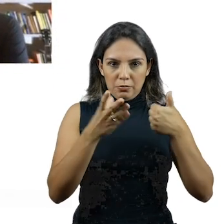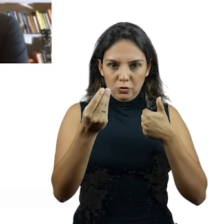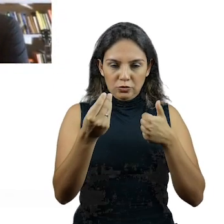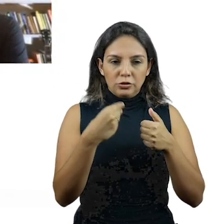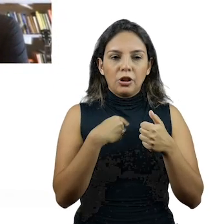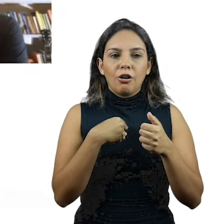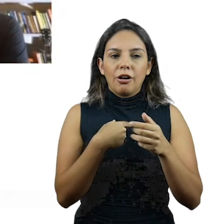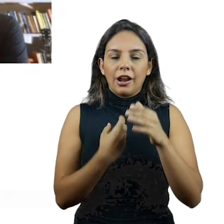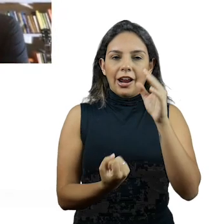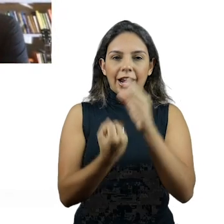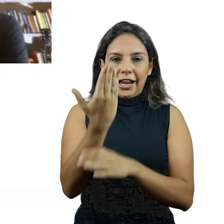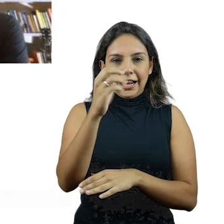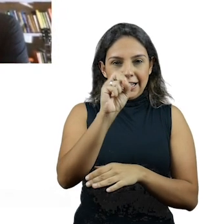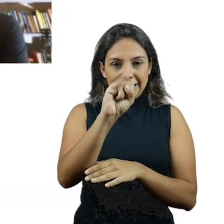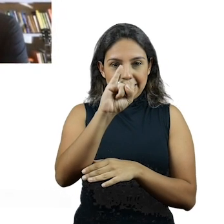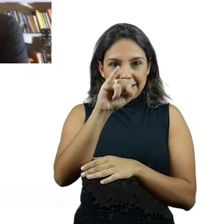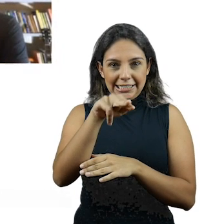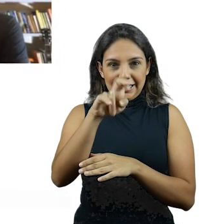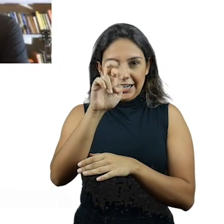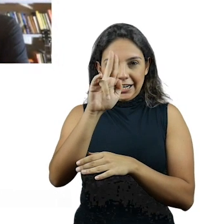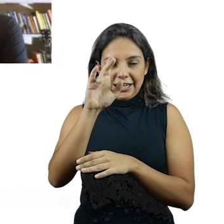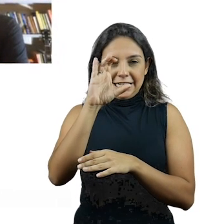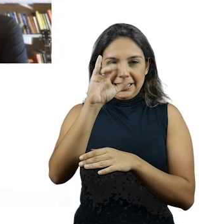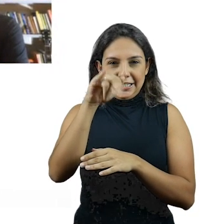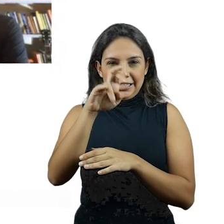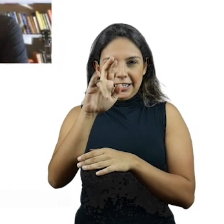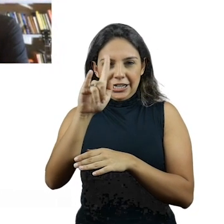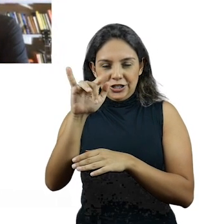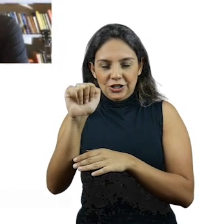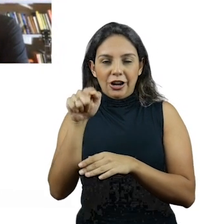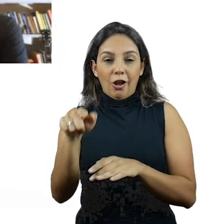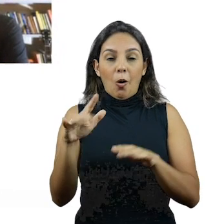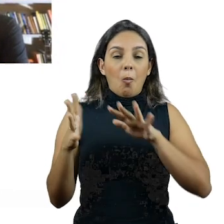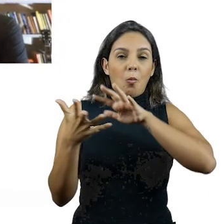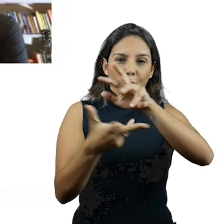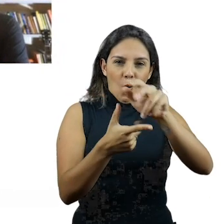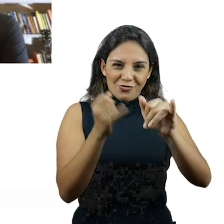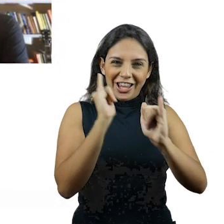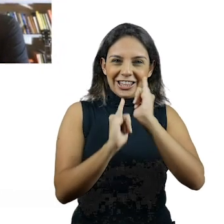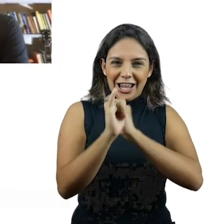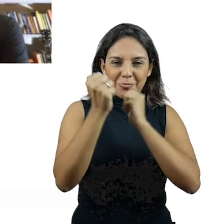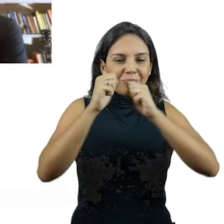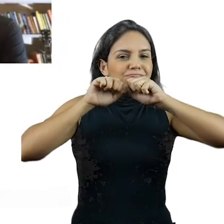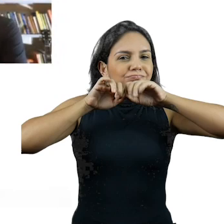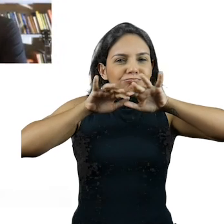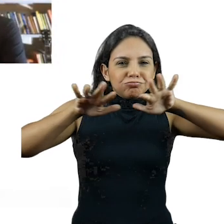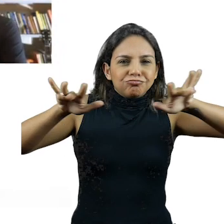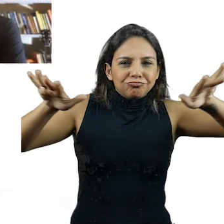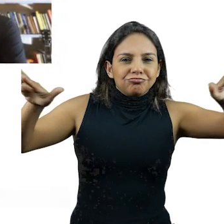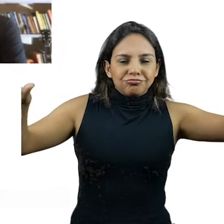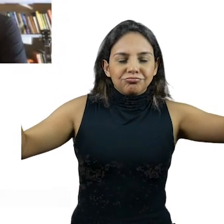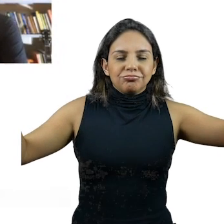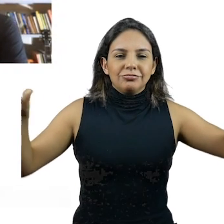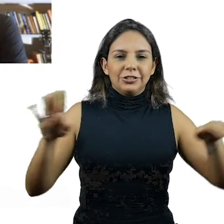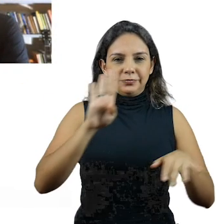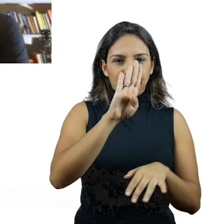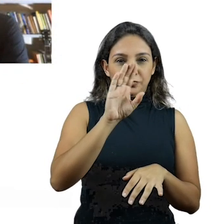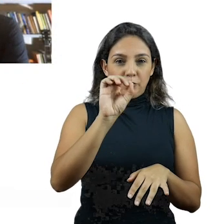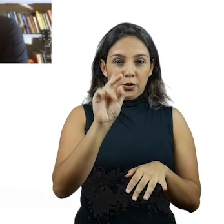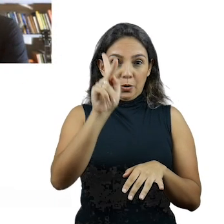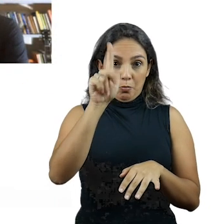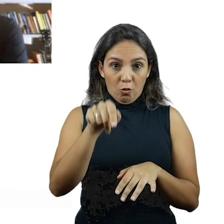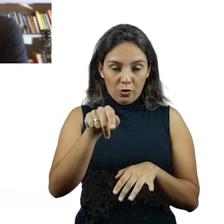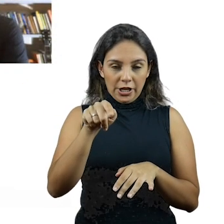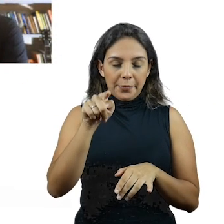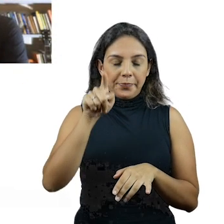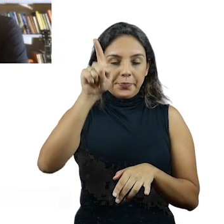sinergia. Eu acredito que agora a gente, nesse mundo virtual, a gente pode espalhar. Então, a Book Company, que é